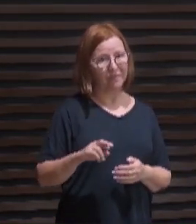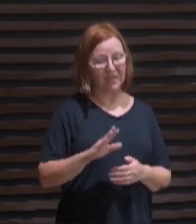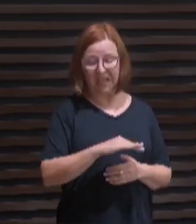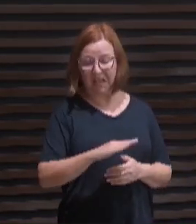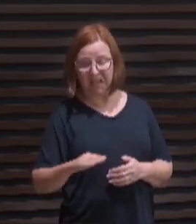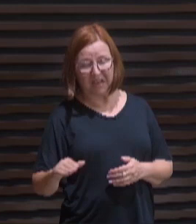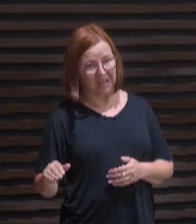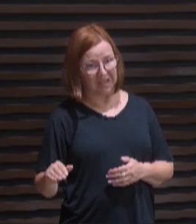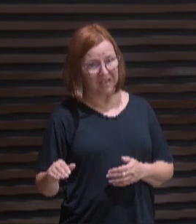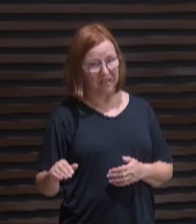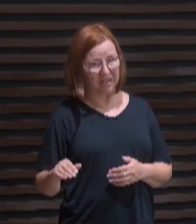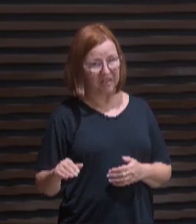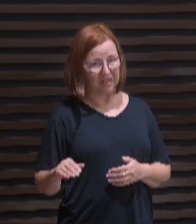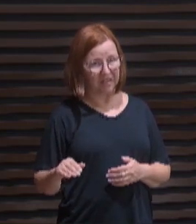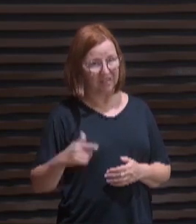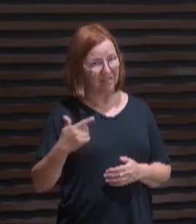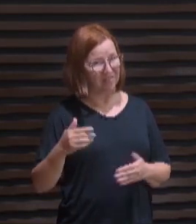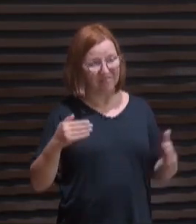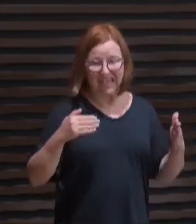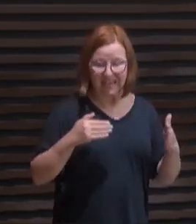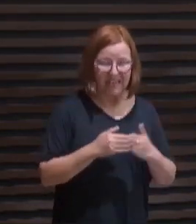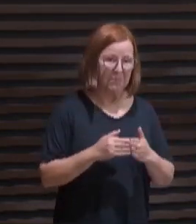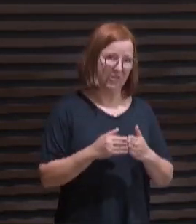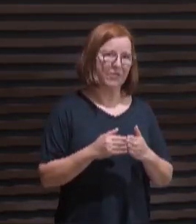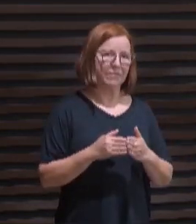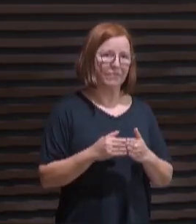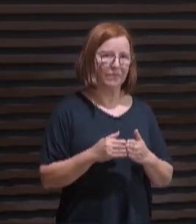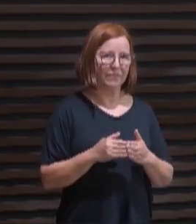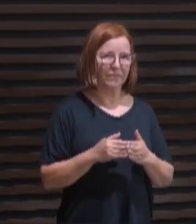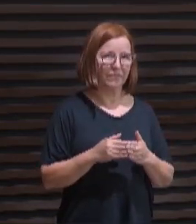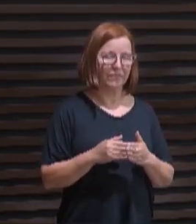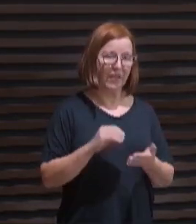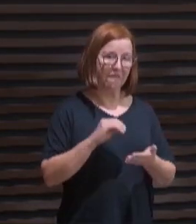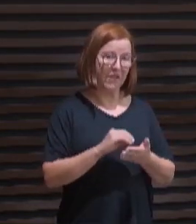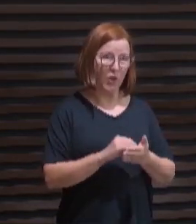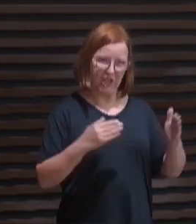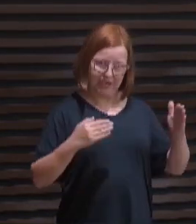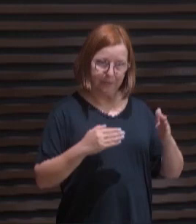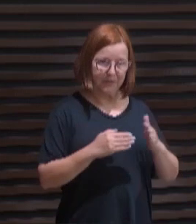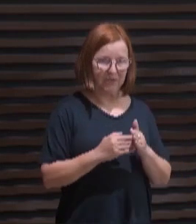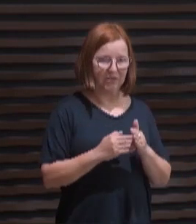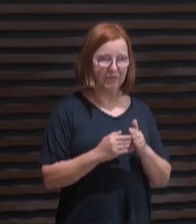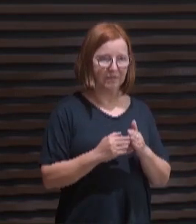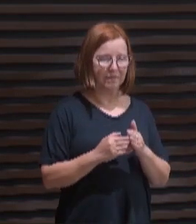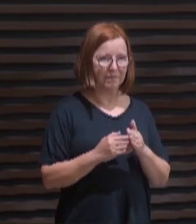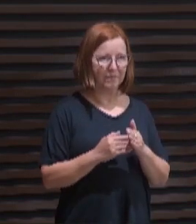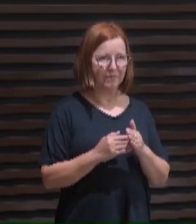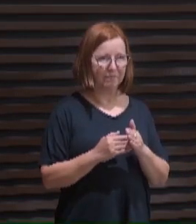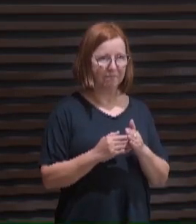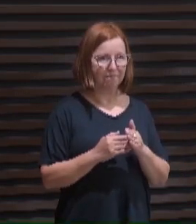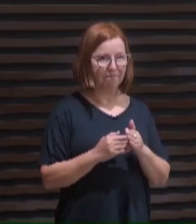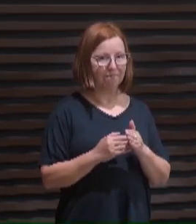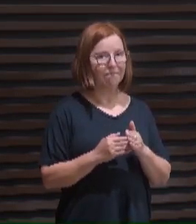Crianças que não têm limite. E a falta de limite é uma